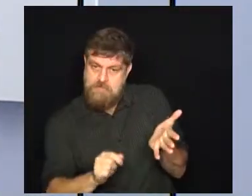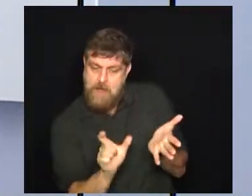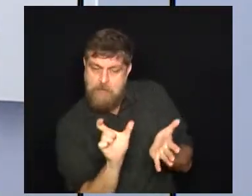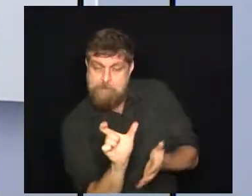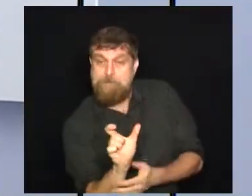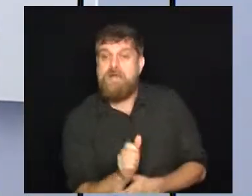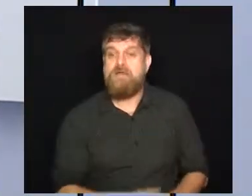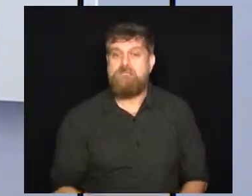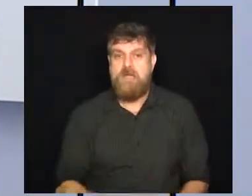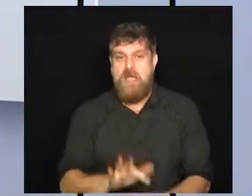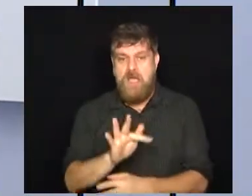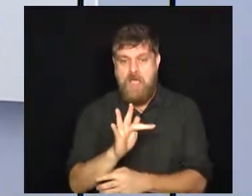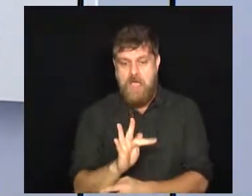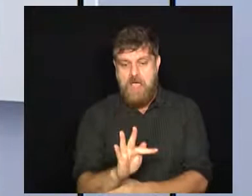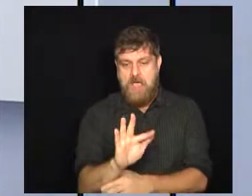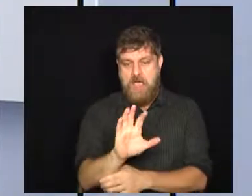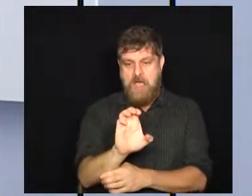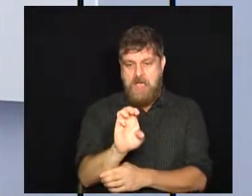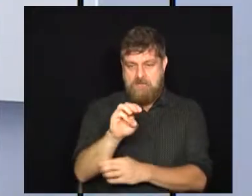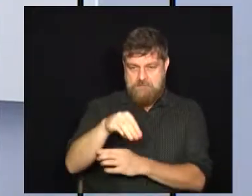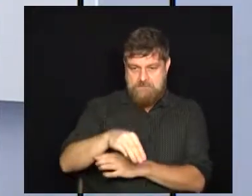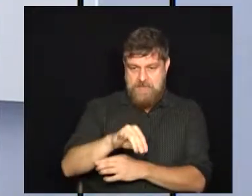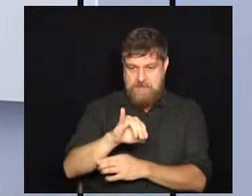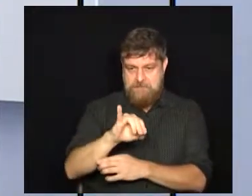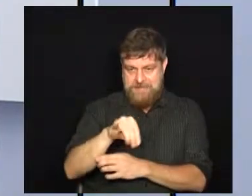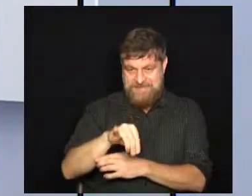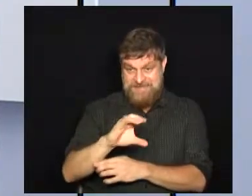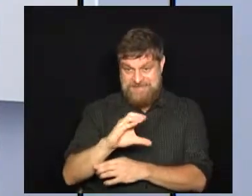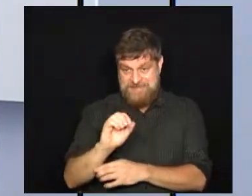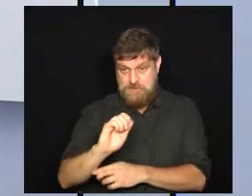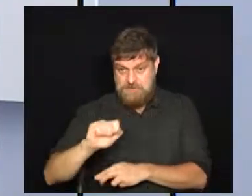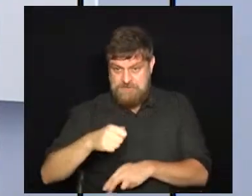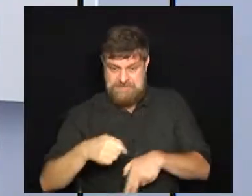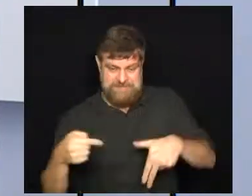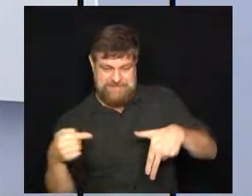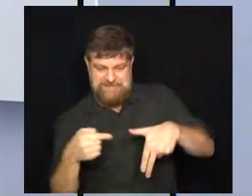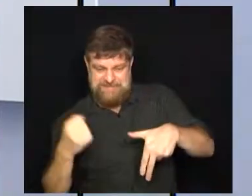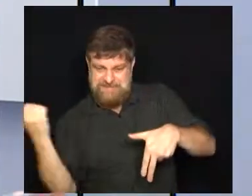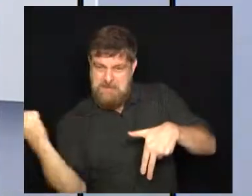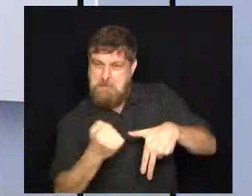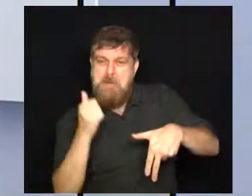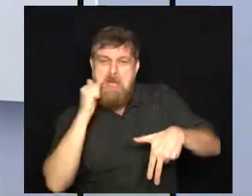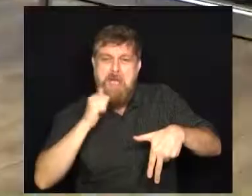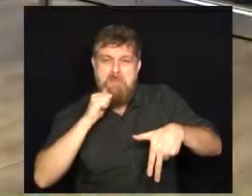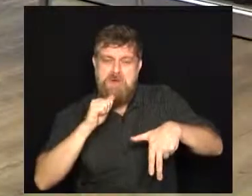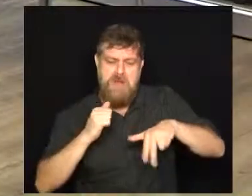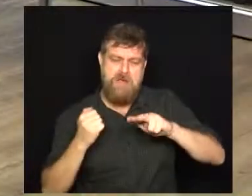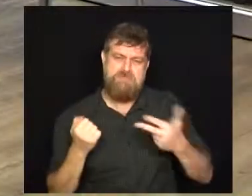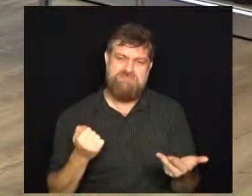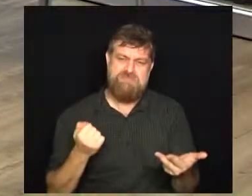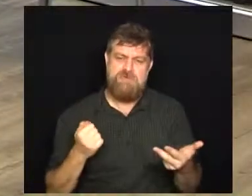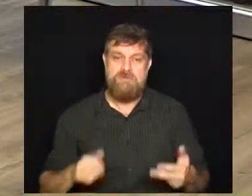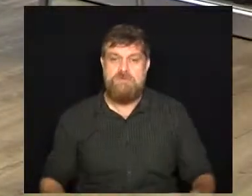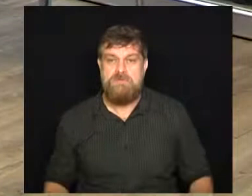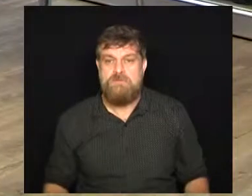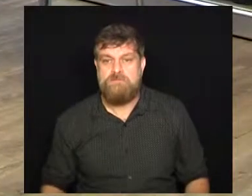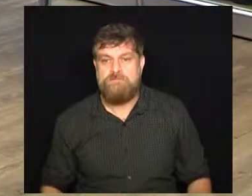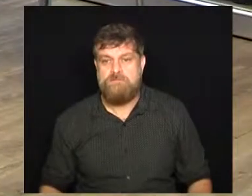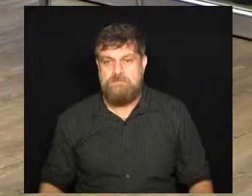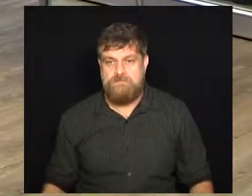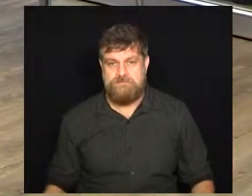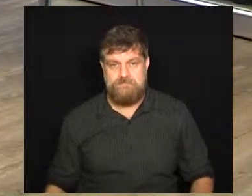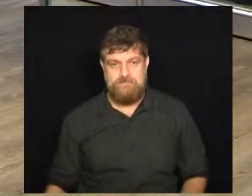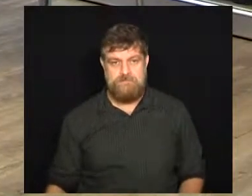Então, acho que a gente precisa ter um pouco de entender os números dentro desse contexto também. E, Fábio, a gente fala muito